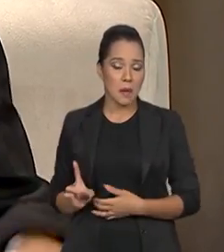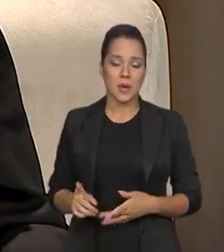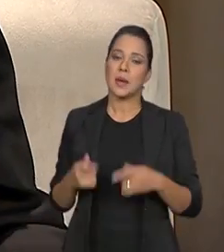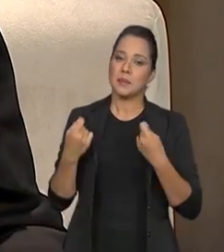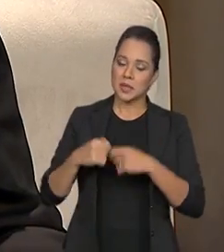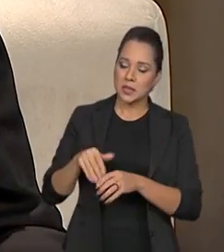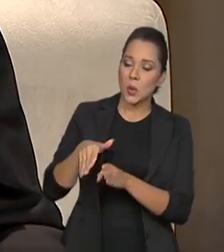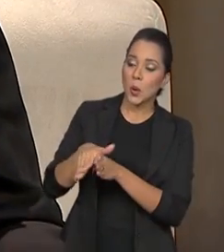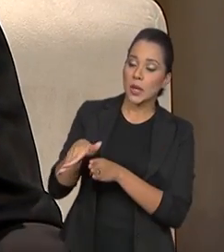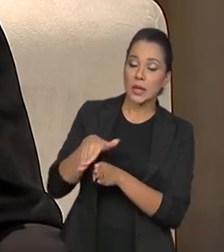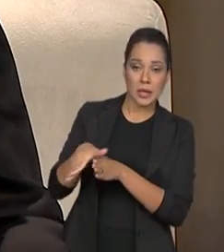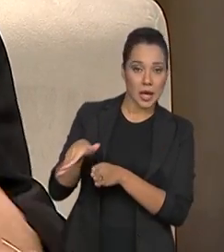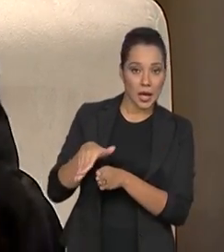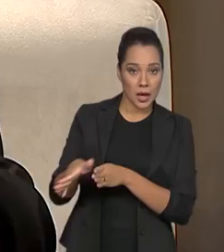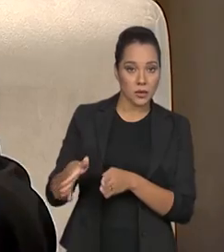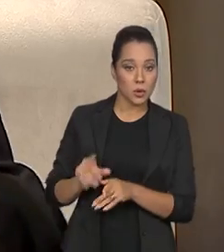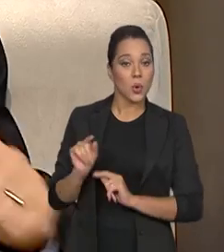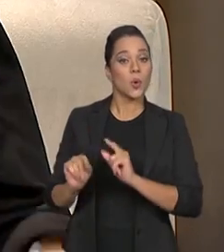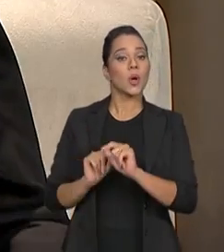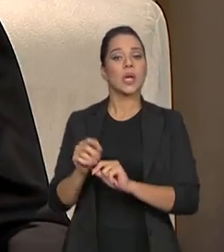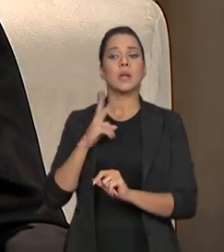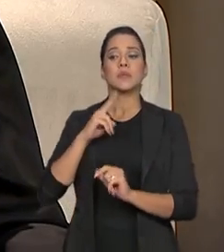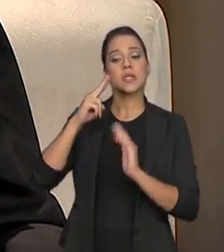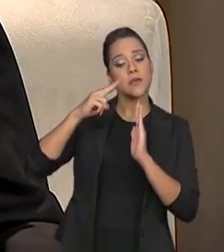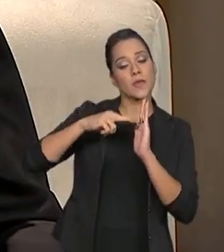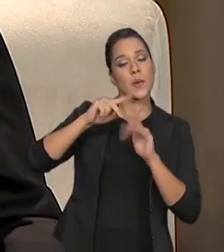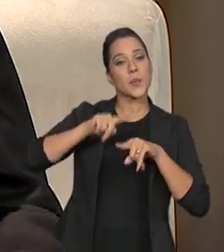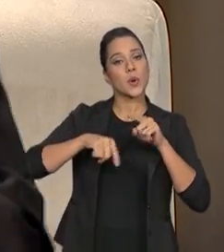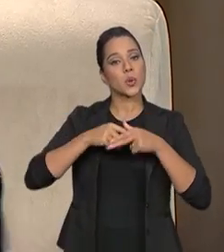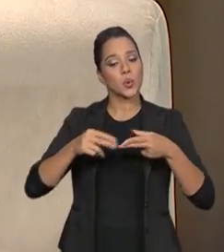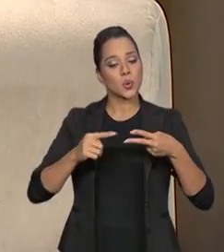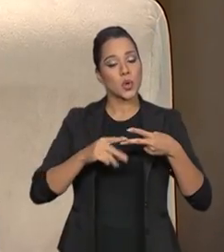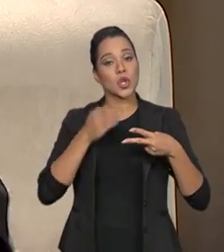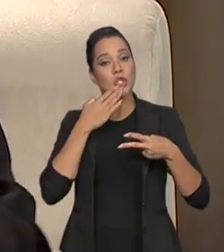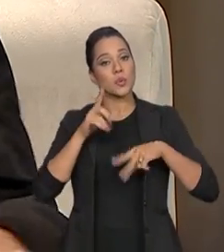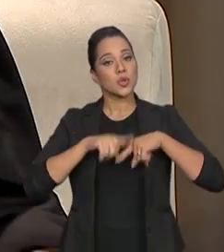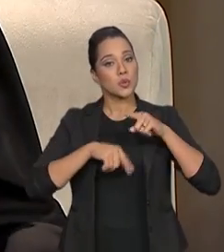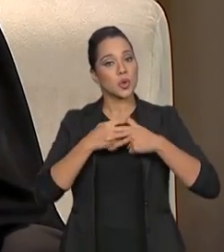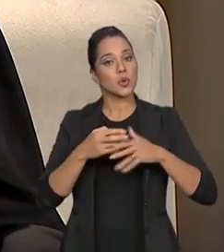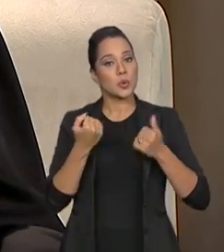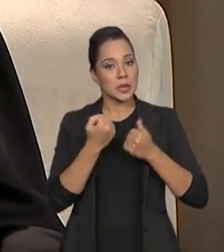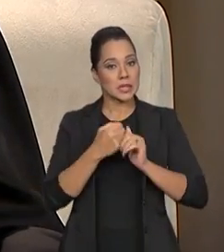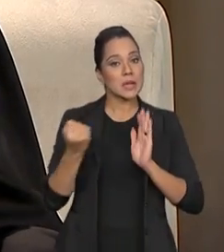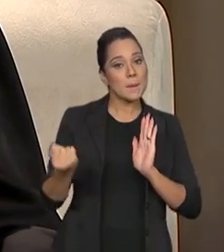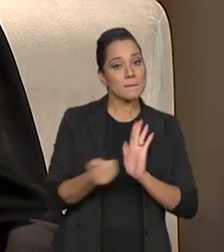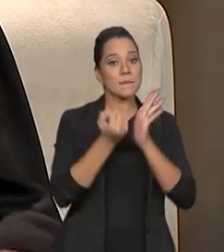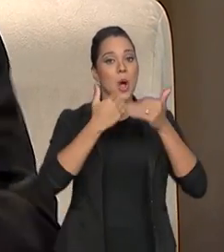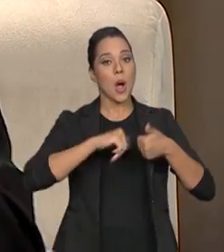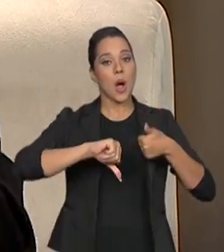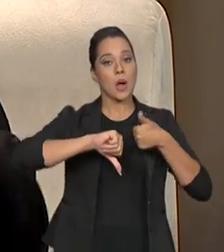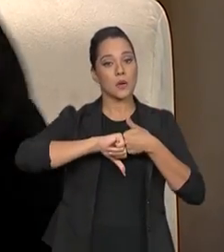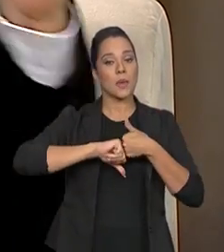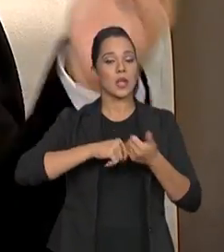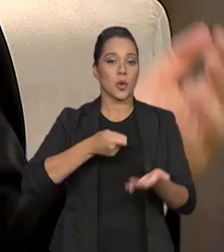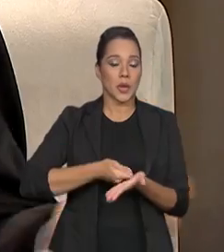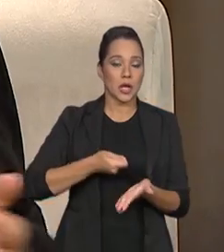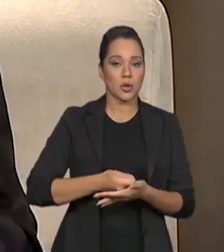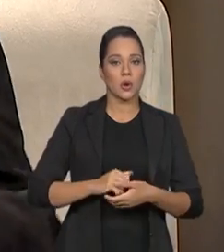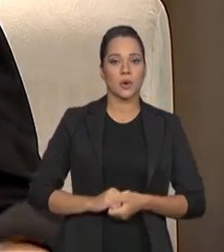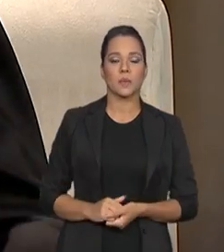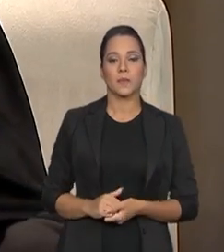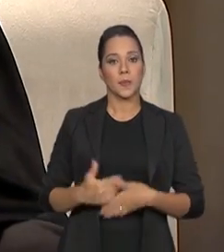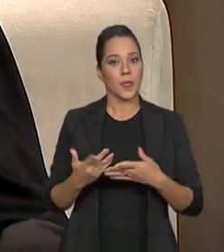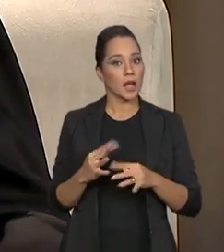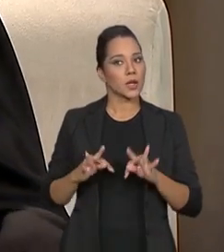precisa ser orientado do que que ele tem que verificar no produto que tipo de produto tem que ter um selo obrigatório Então tudo isso de uma forma